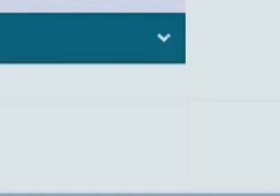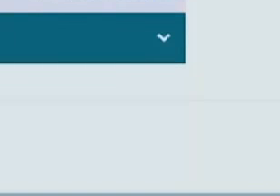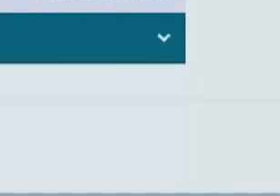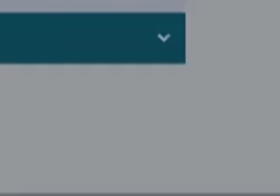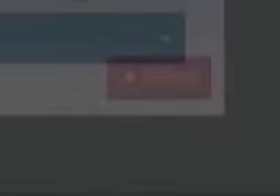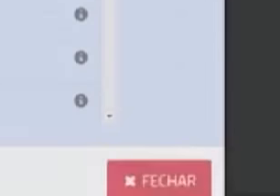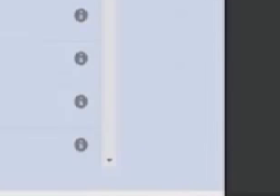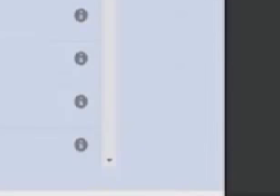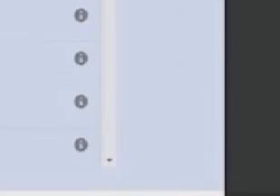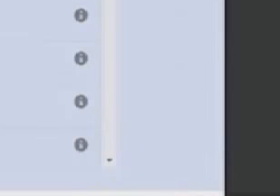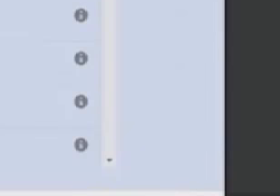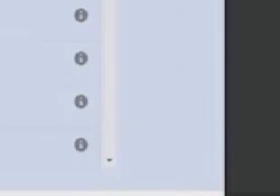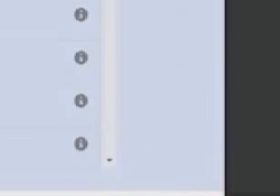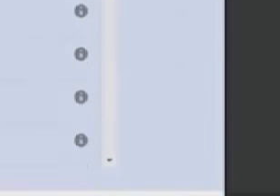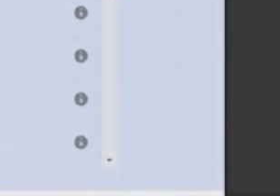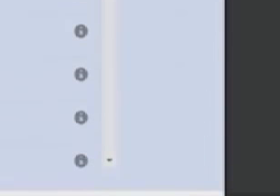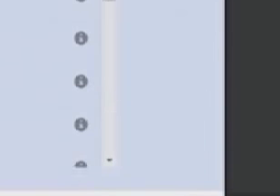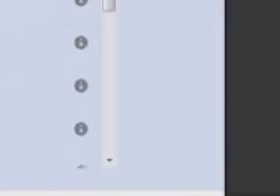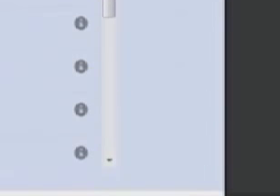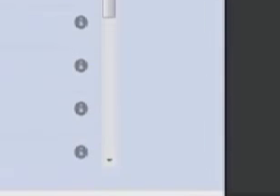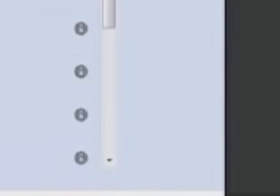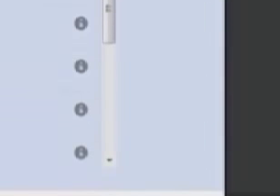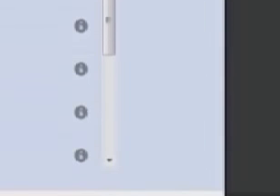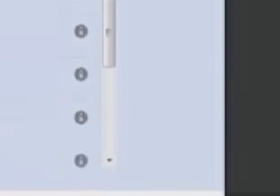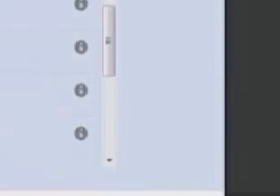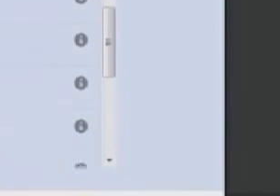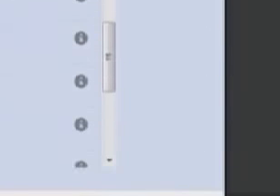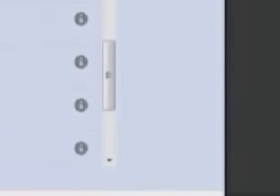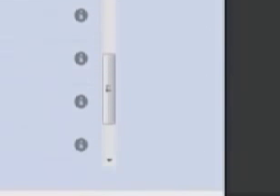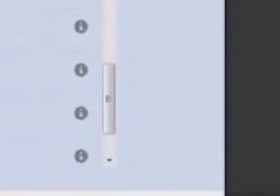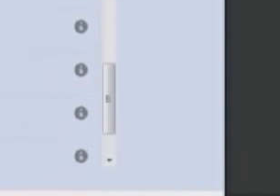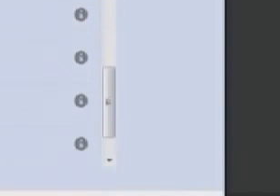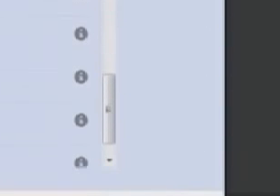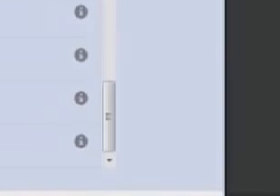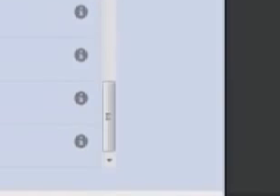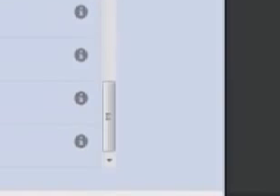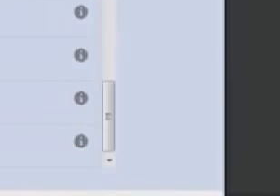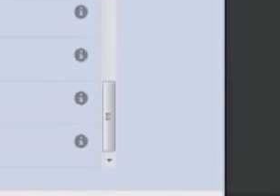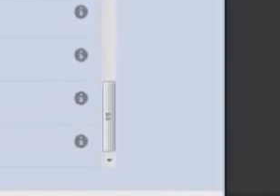e informações como proposta e nomes dos candidatos.